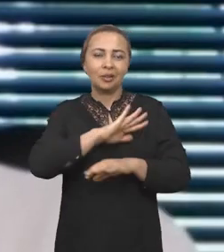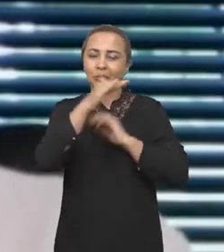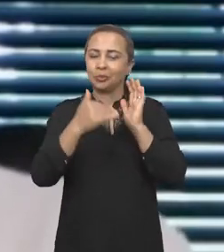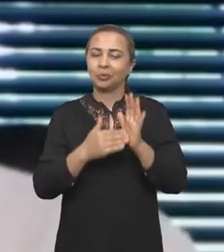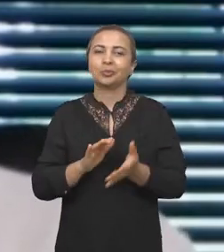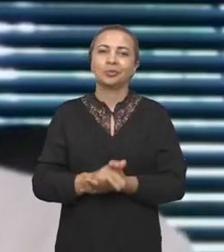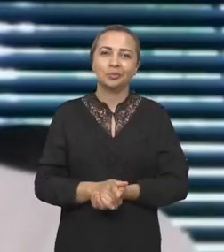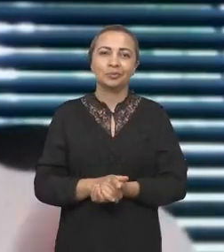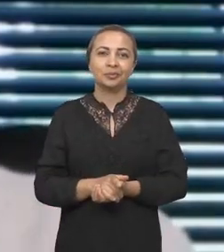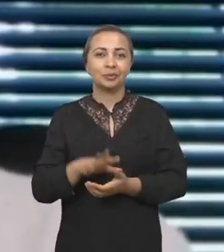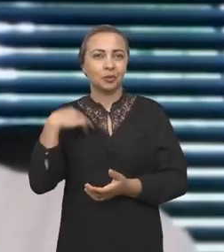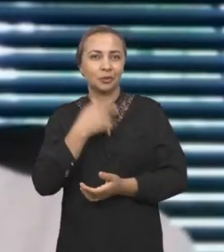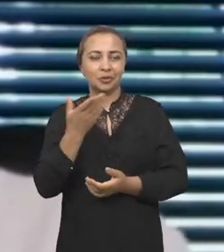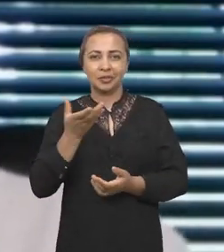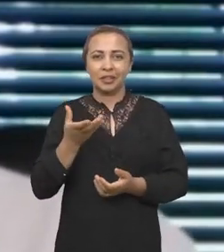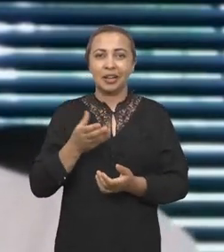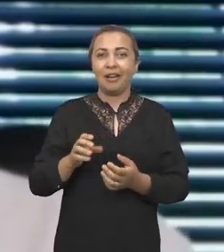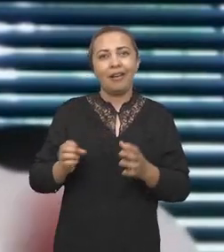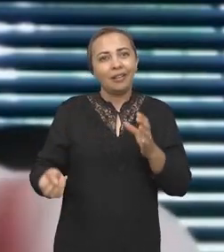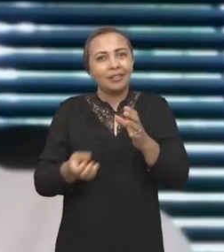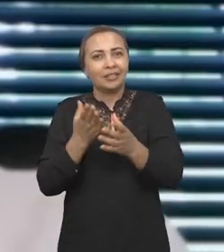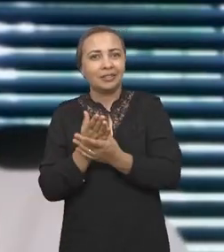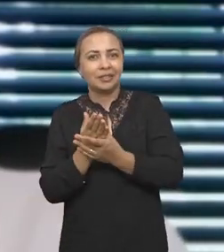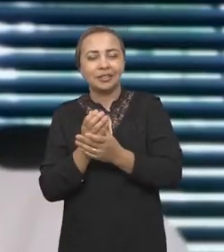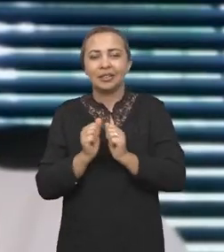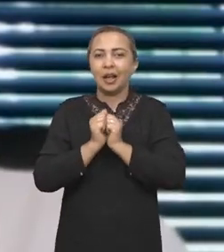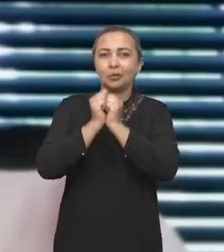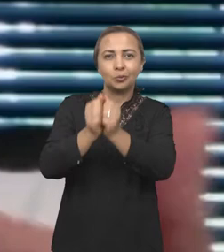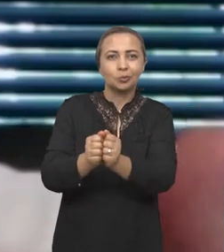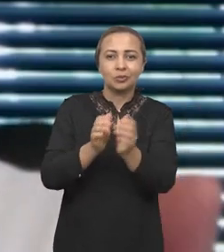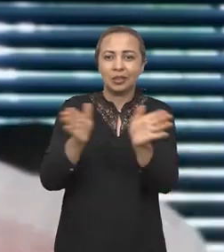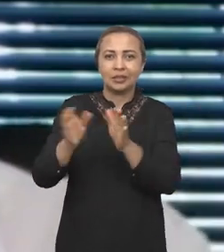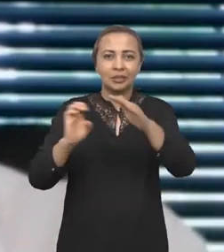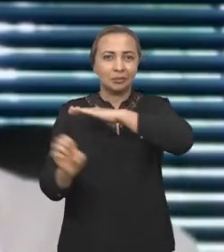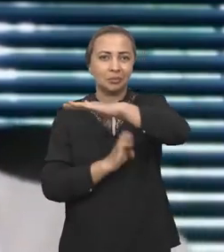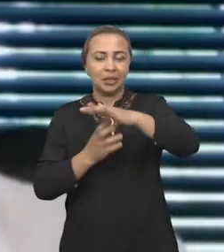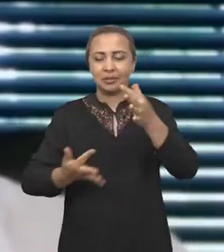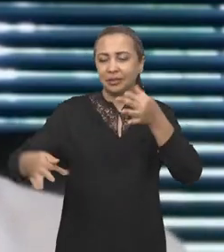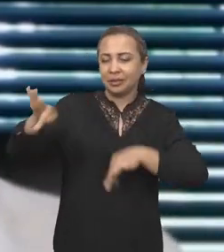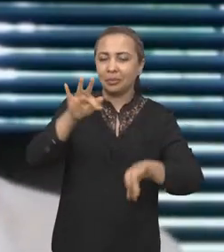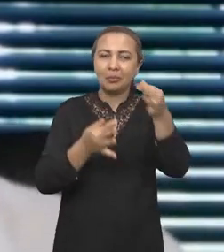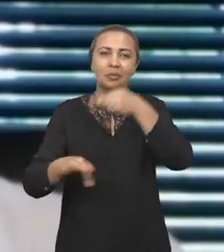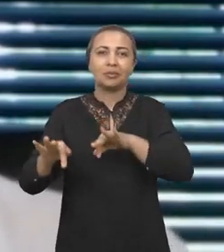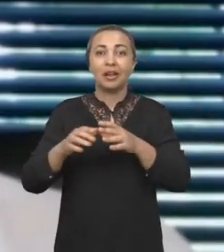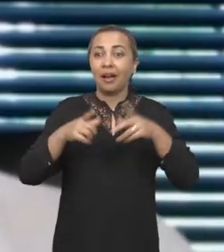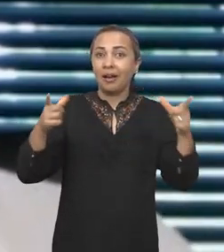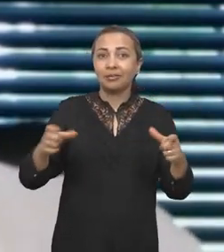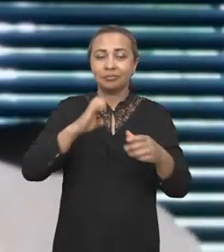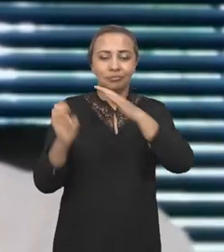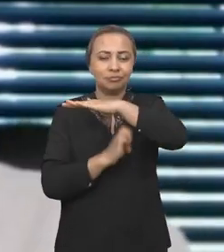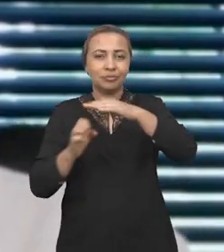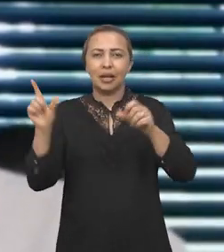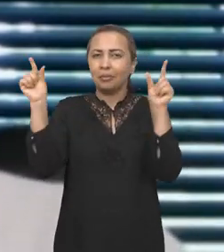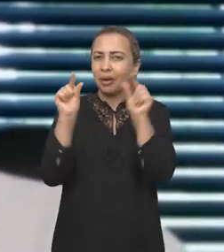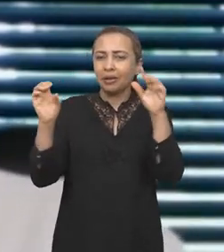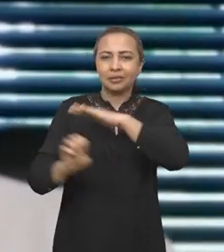criar esses matches entre empresa e laboratórios, entre grandes empresas e pequenas empresas, e ainda